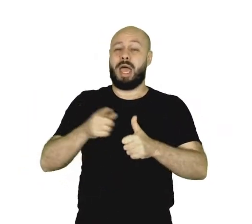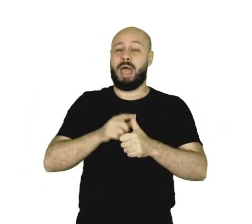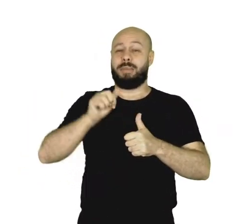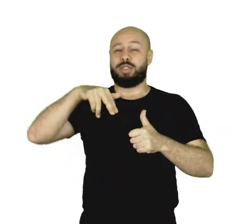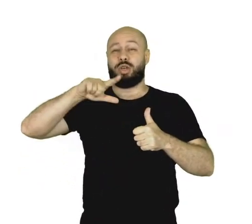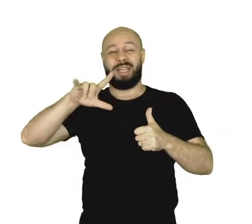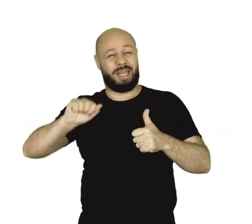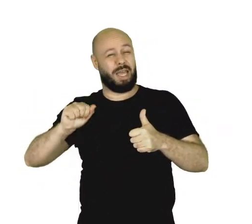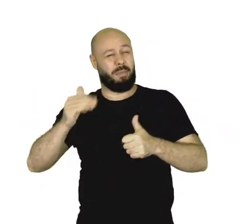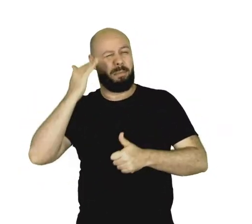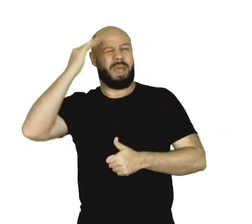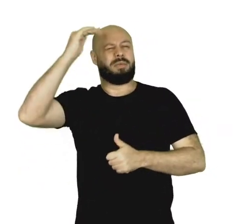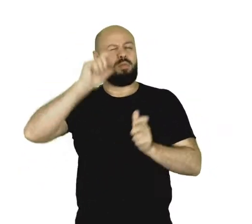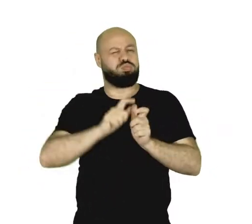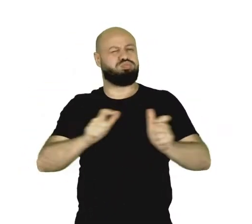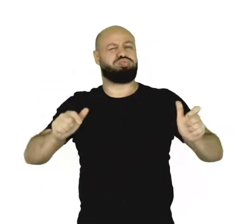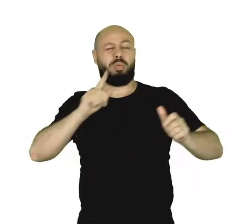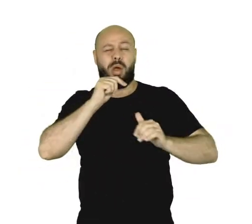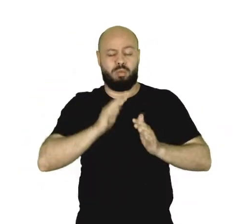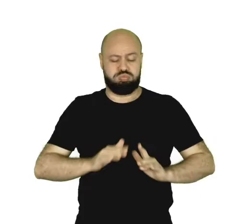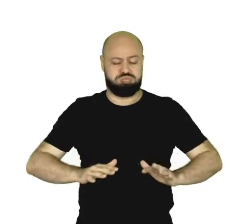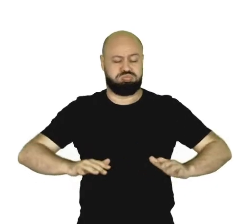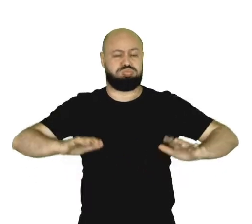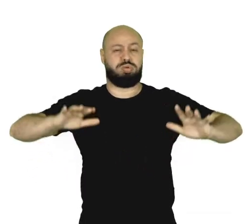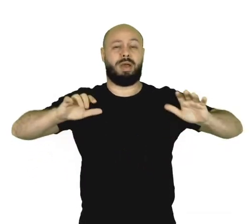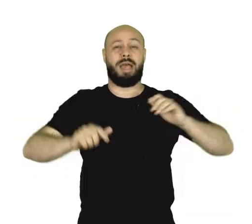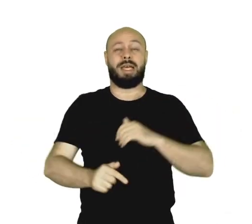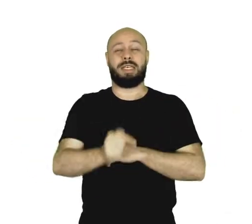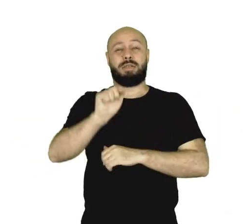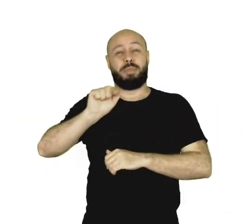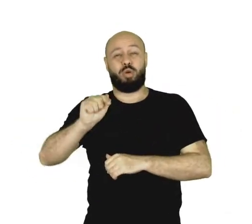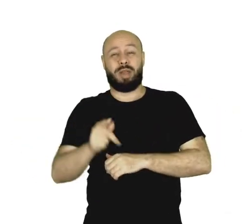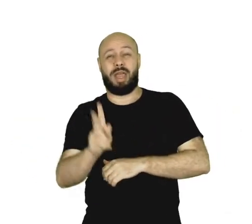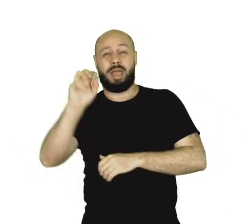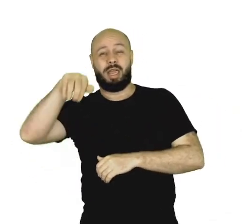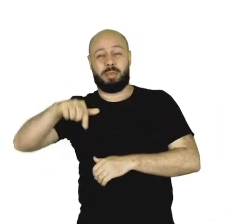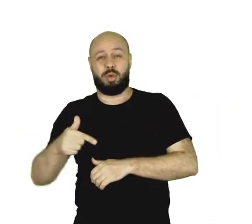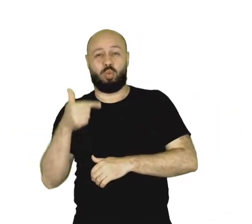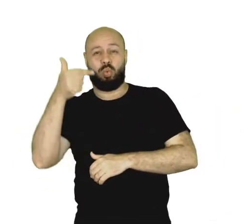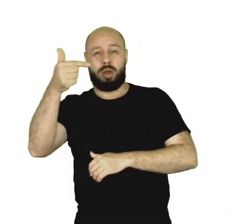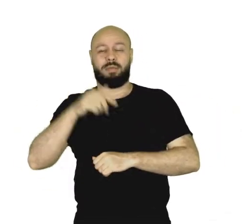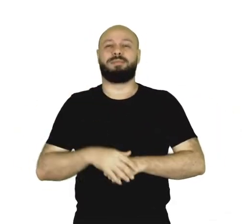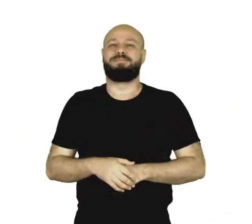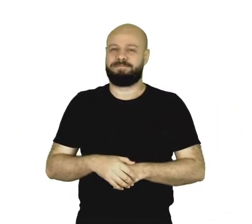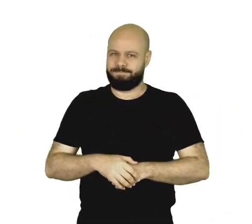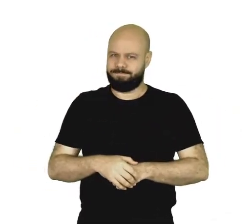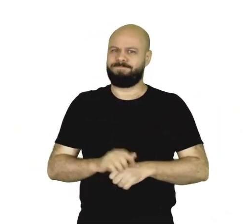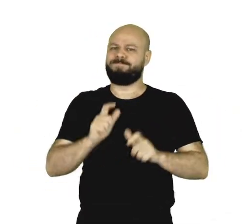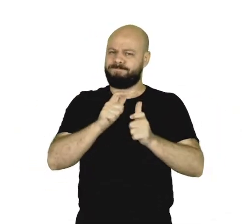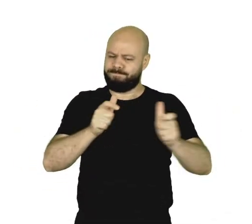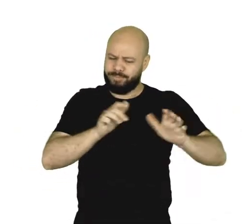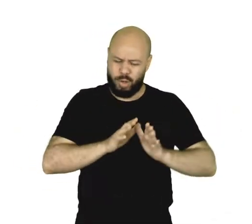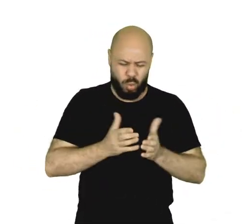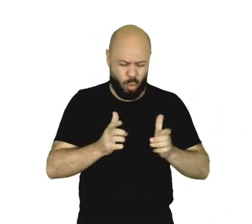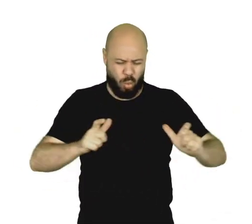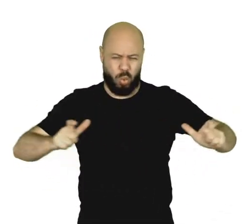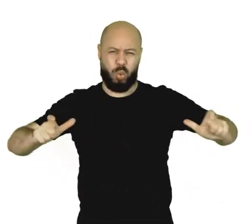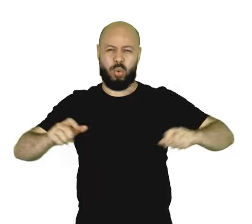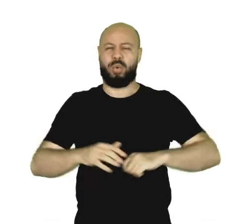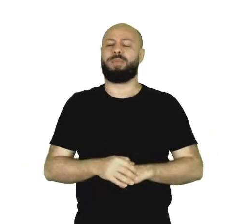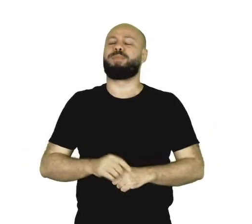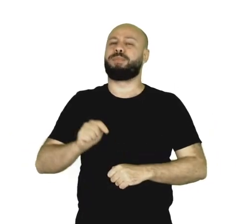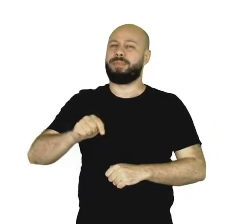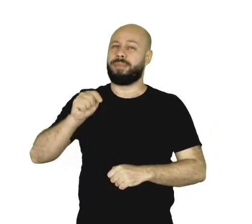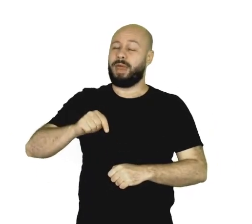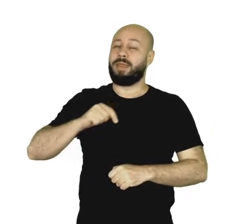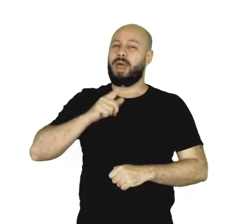que o volume de água ele é de quase 7.000 km², ou seja, uma grande extensão de